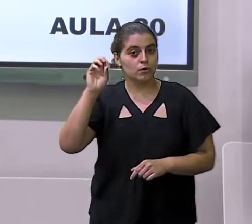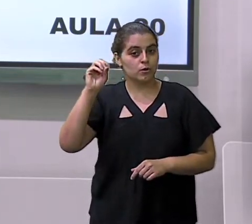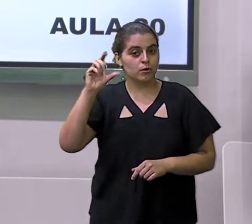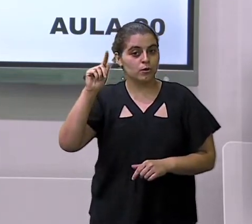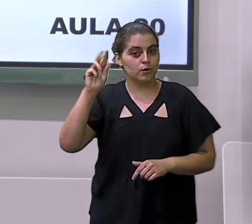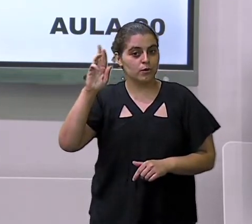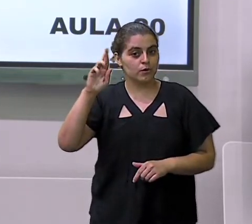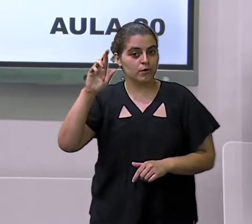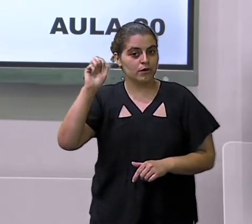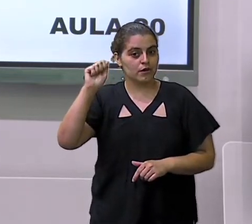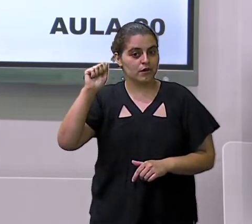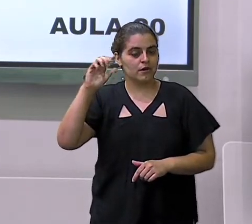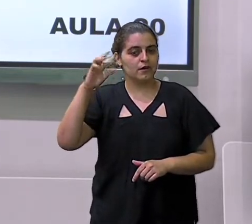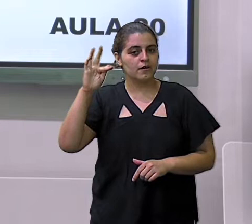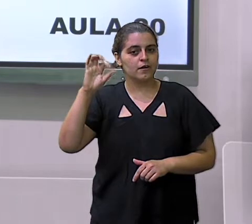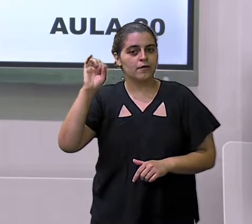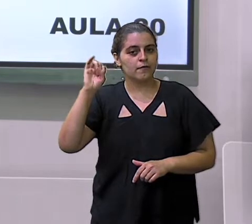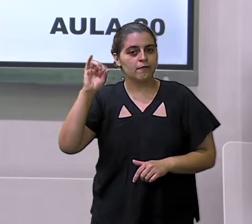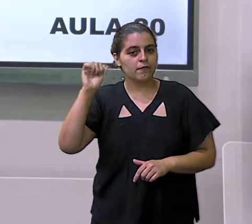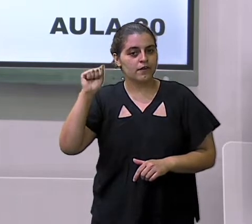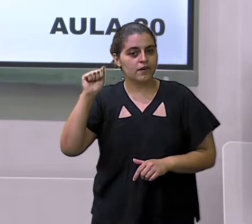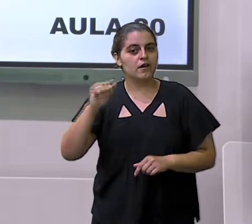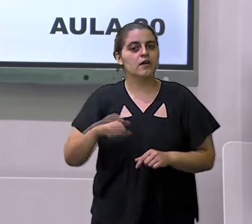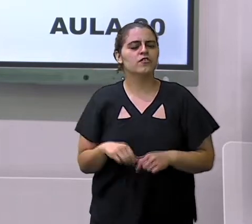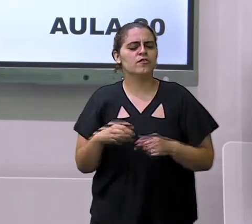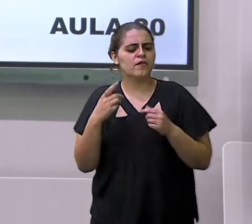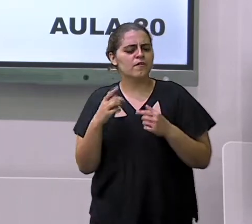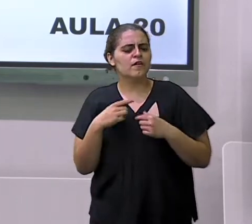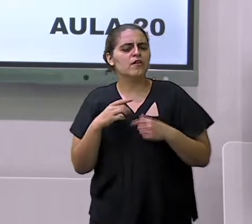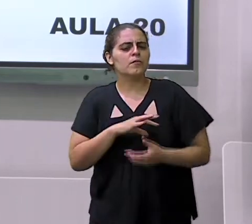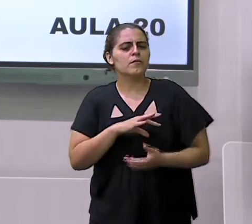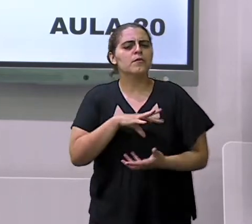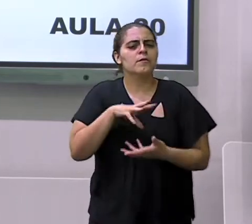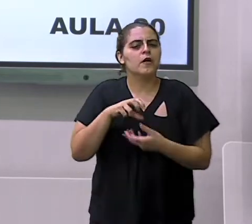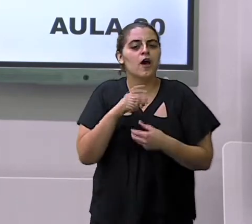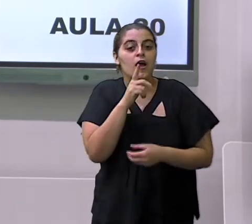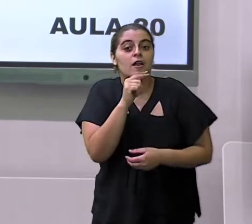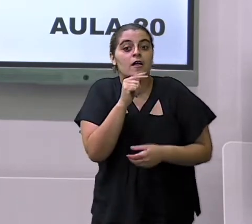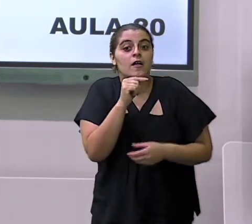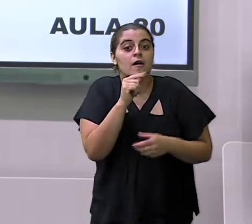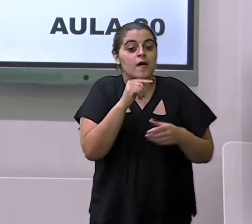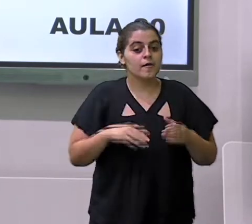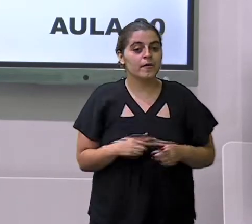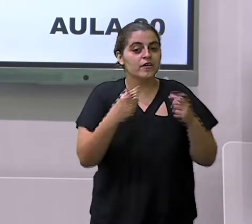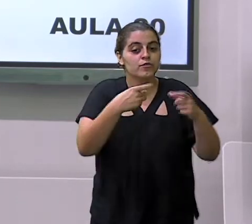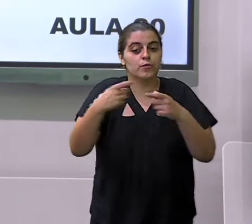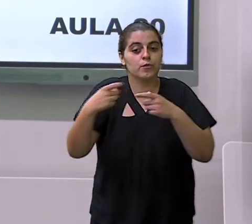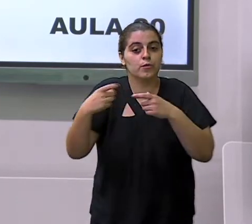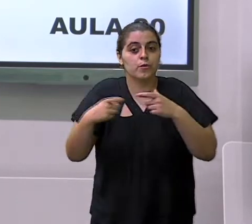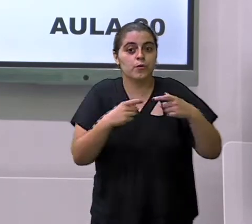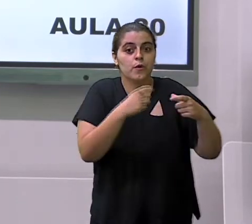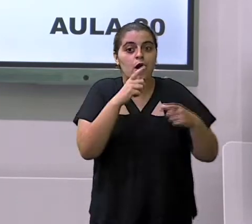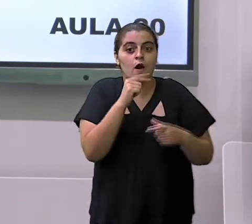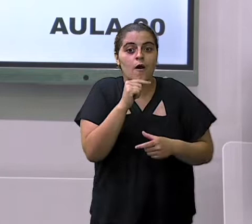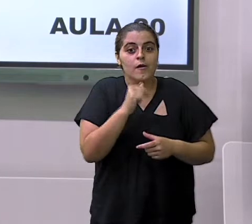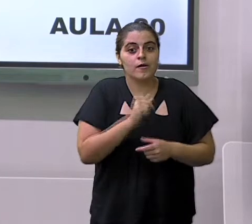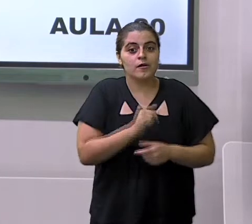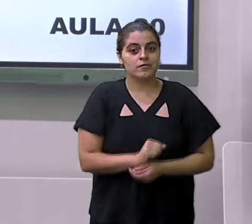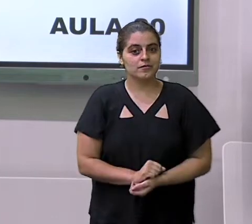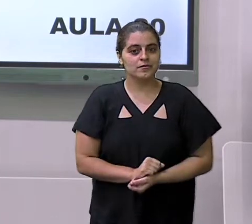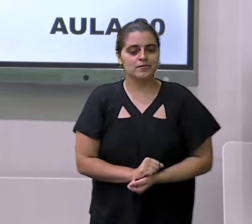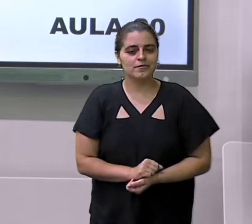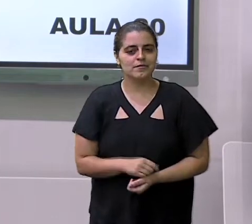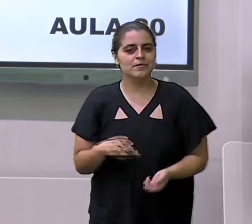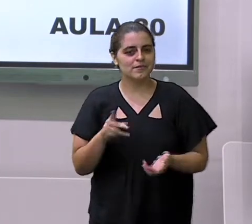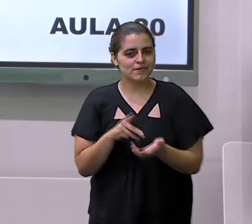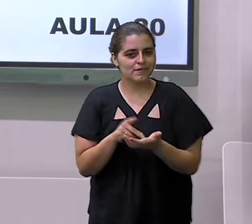outra parte que nós vamos falar do nosso planeta. Falamos da parte seca, relevo, e agora vamos falar sobre as águas, não é